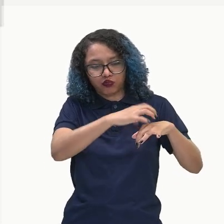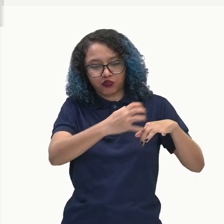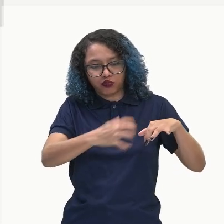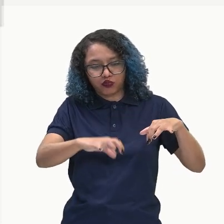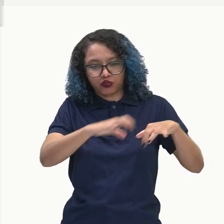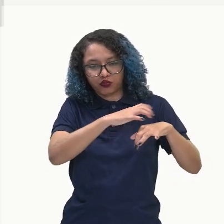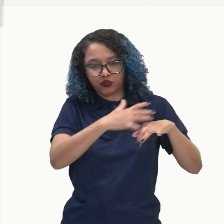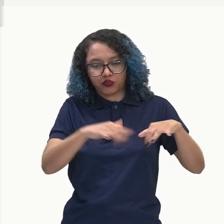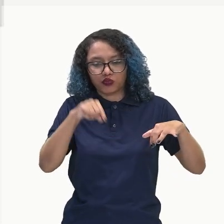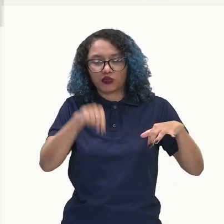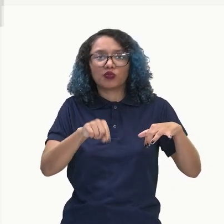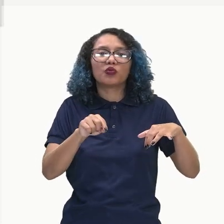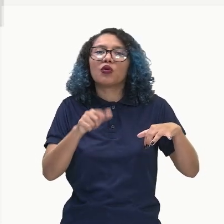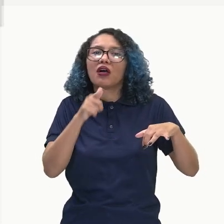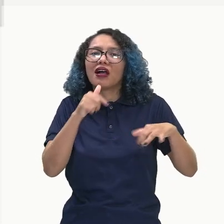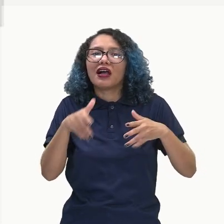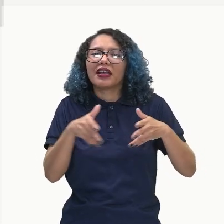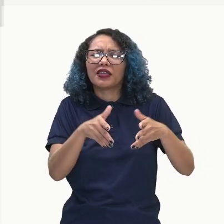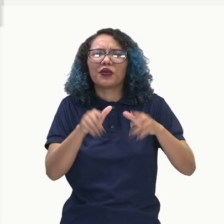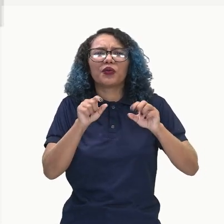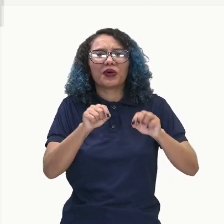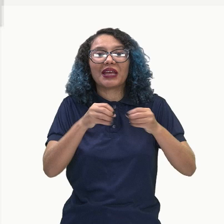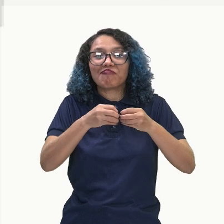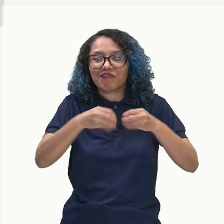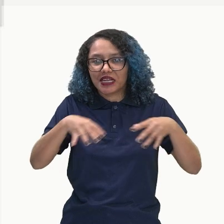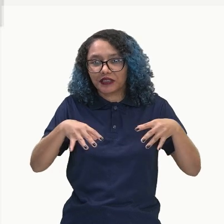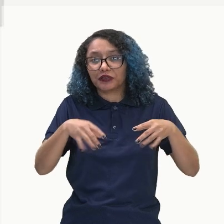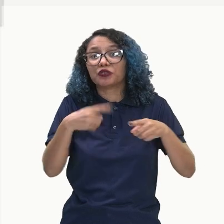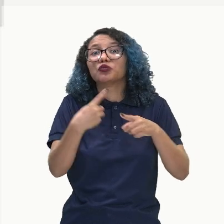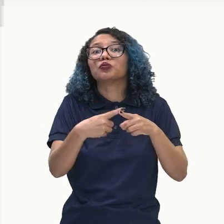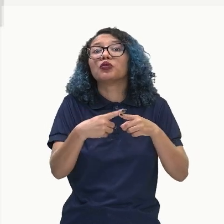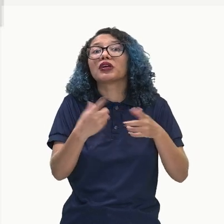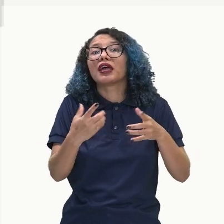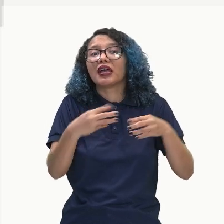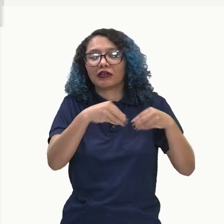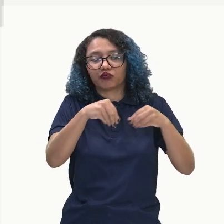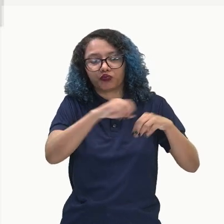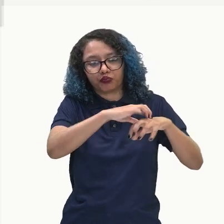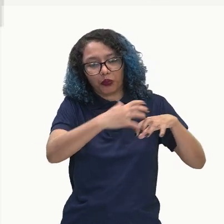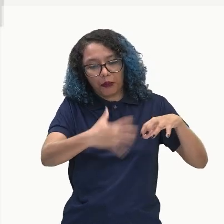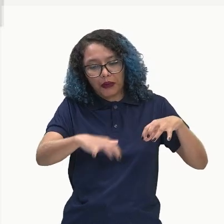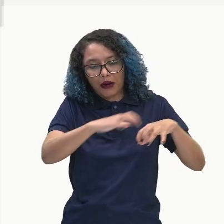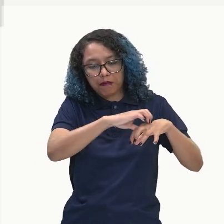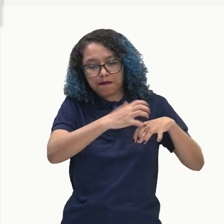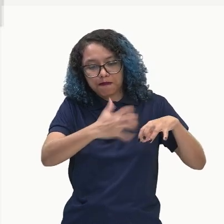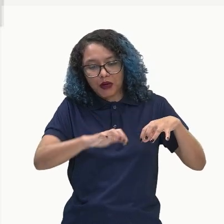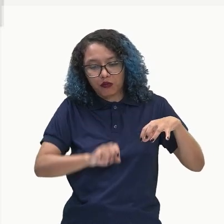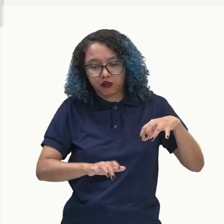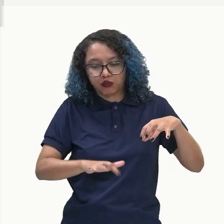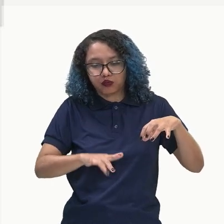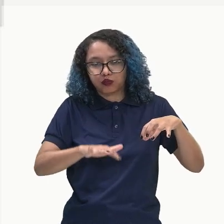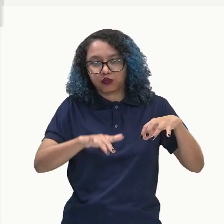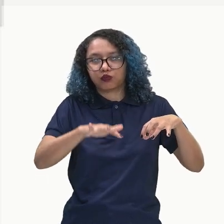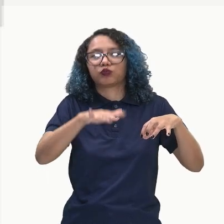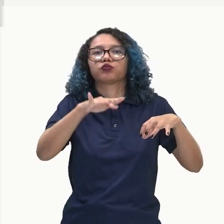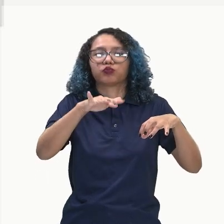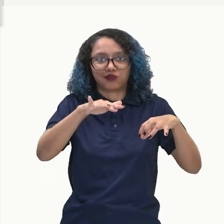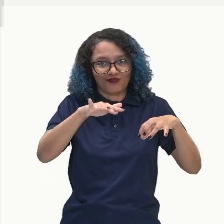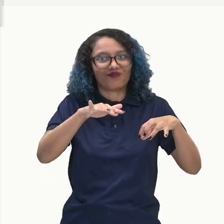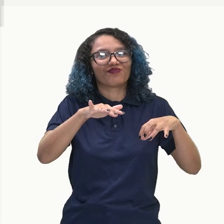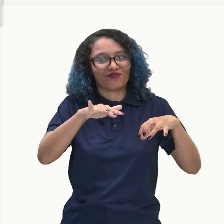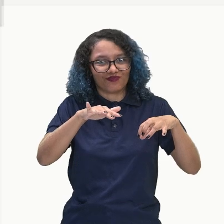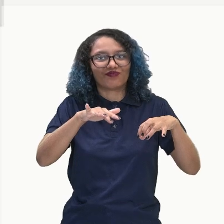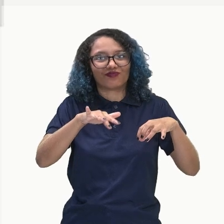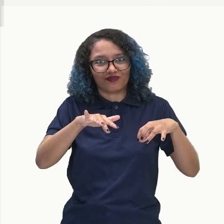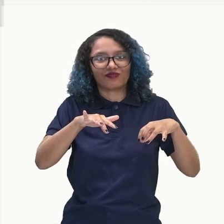sendo prejudicado por essas partículas de solo que vão parar aqui dentro desse rio, né? E aí começa